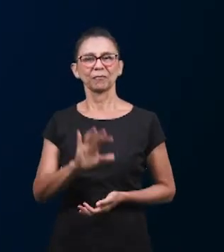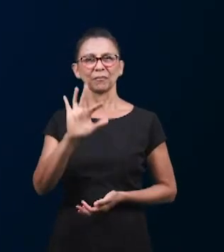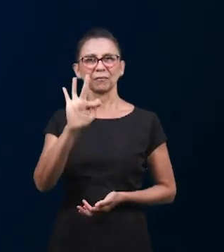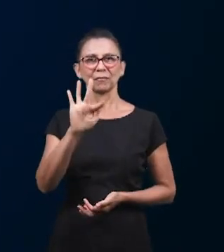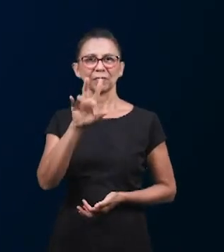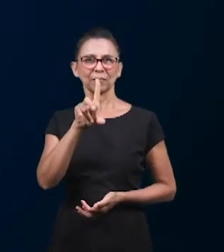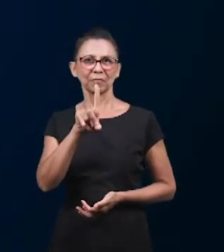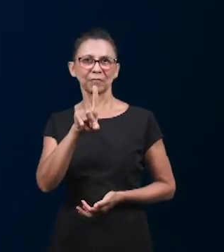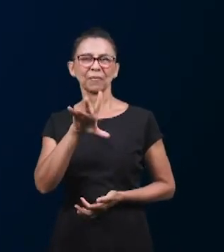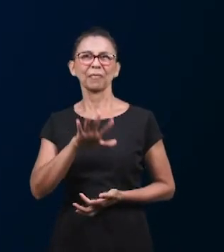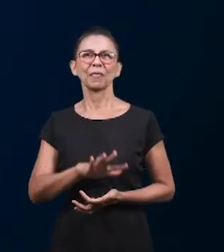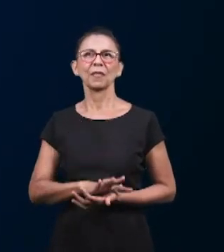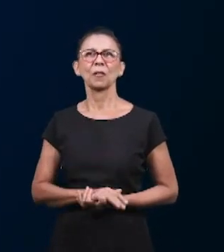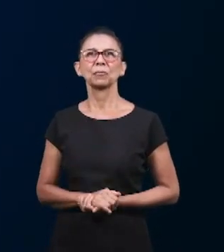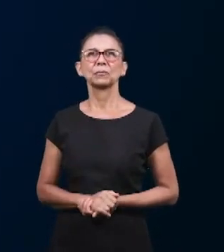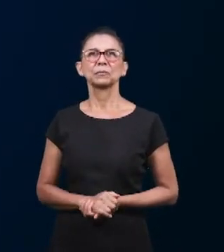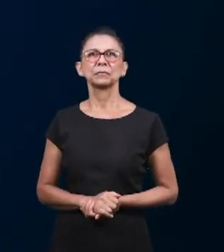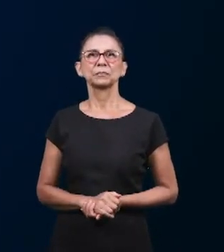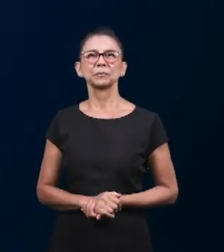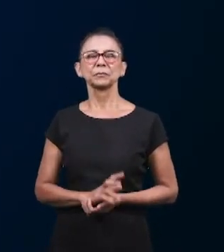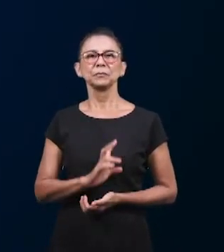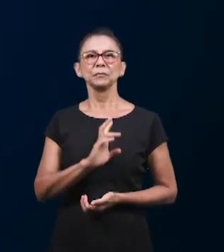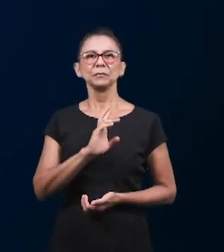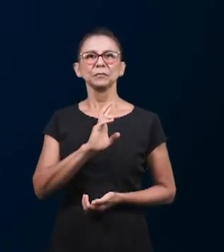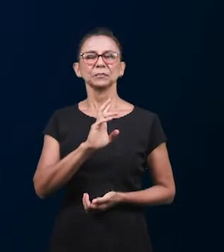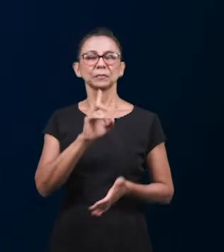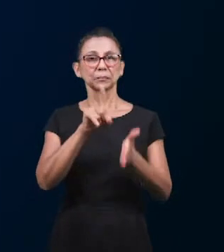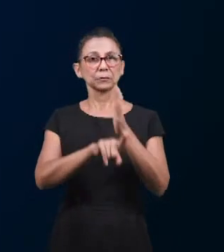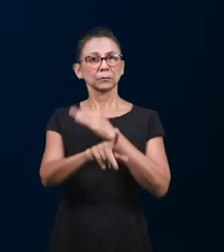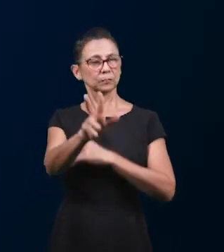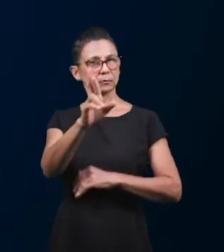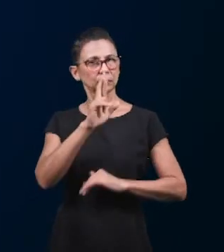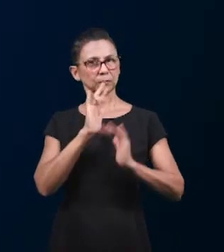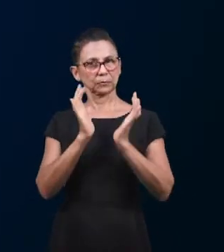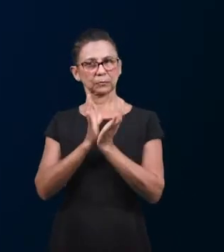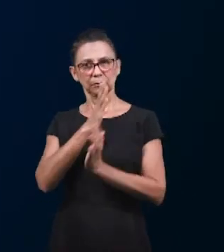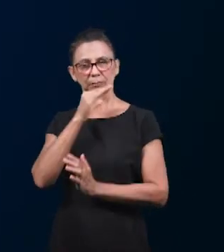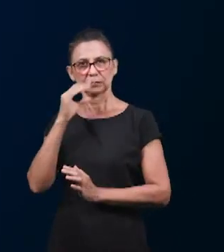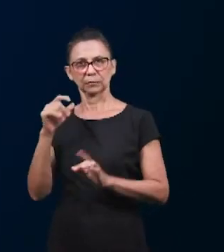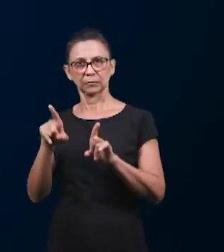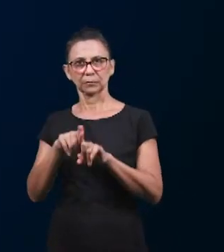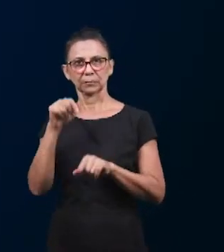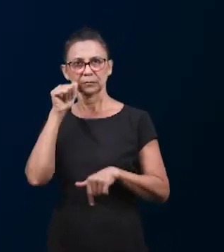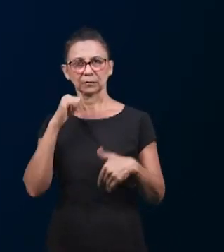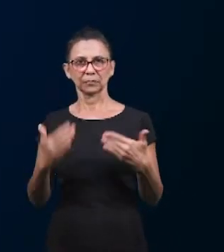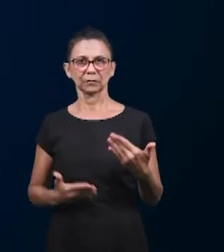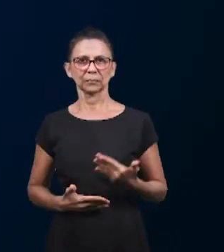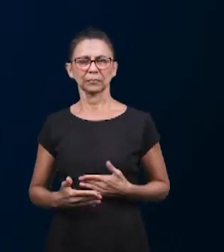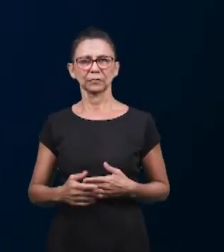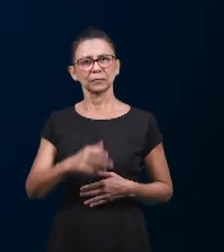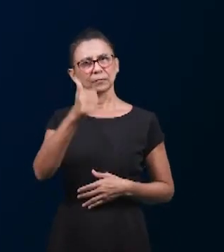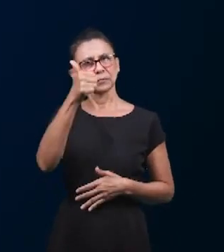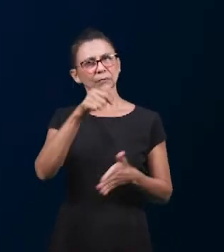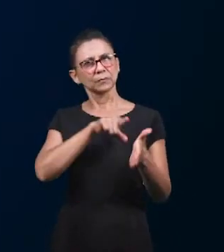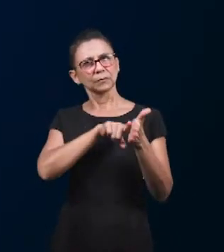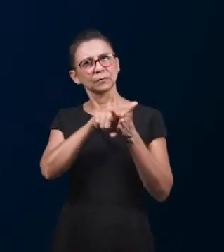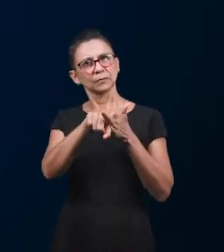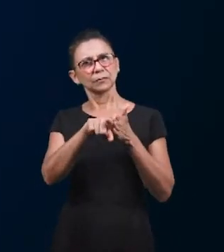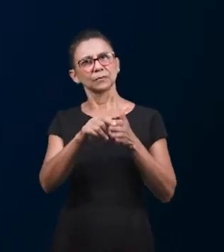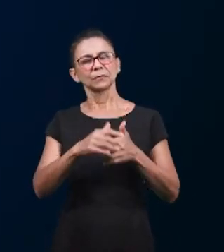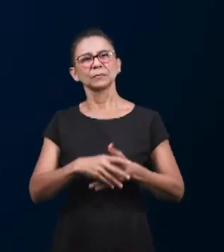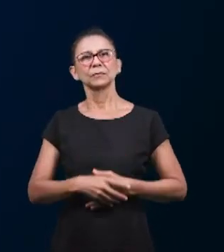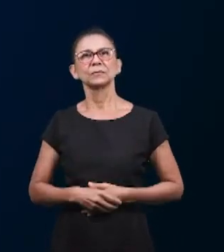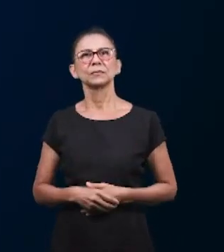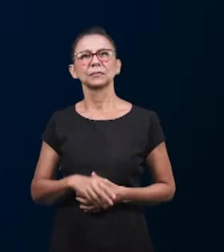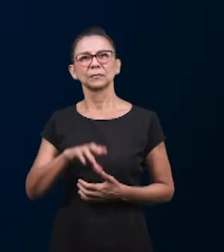Brasília DF, onde nós vamos responder então as perguntas destinadas a adolescentes e senhoras. A primeira pergunta vai ser o